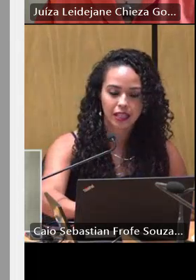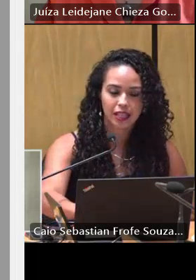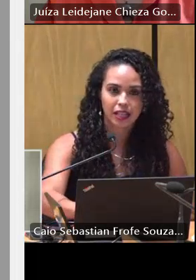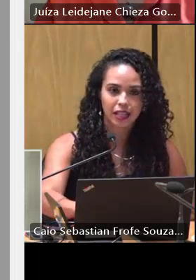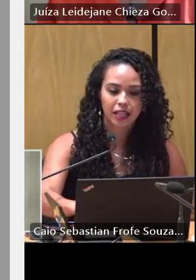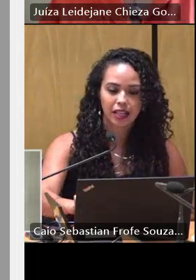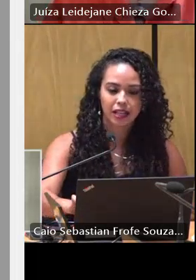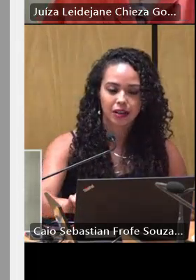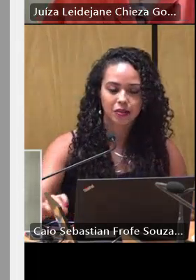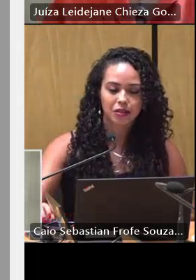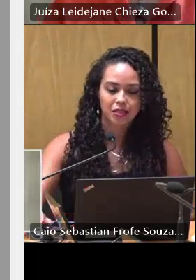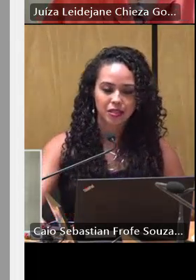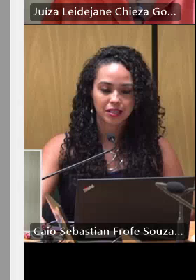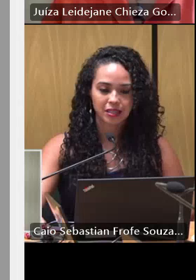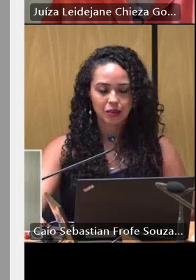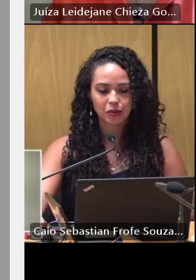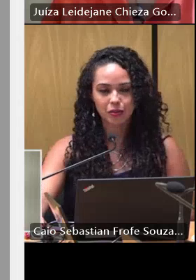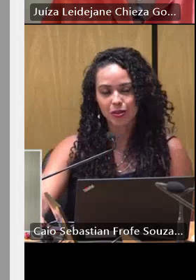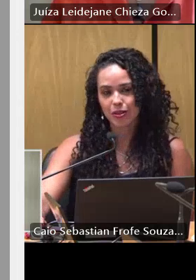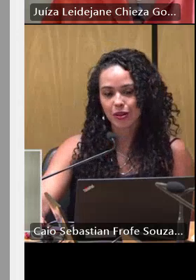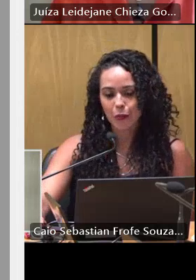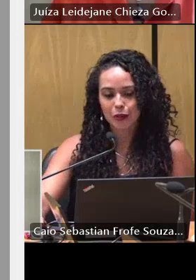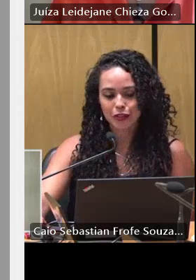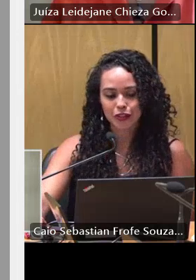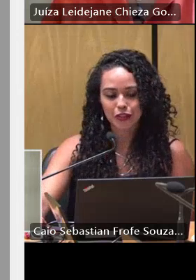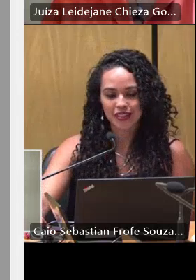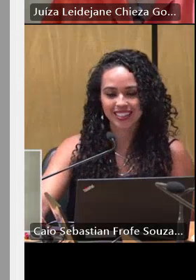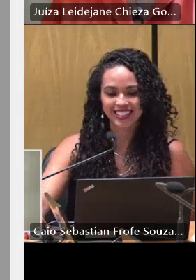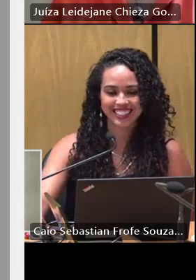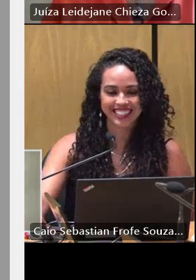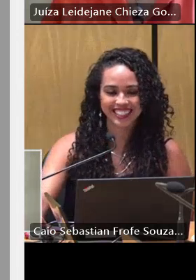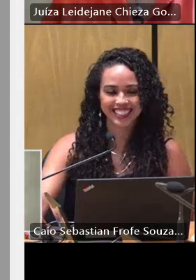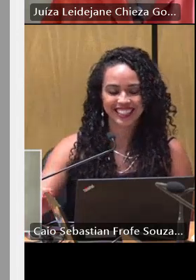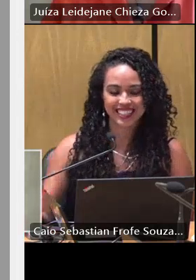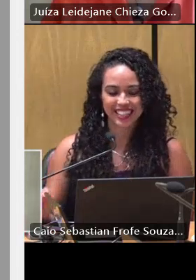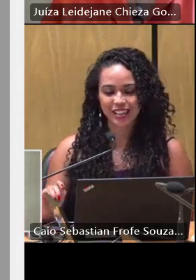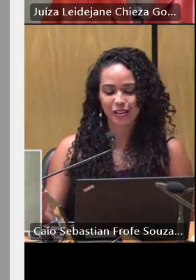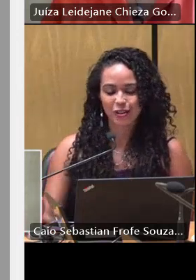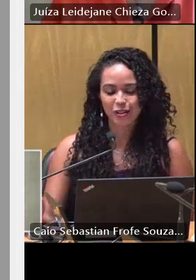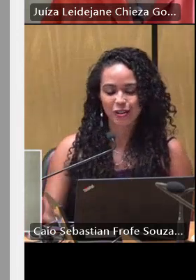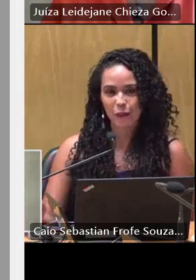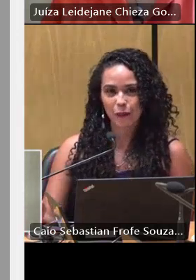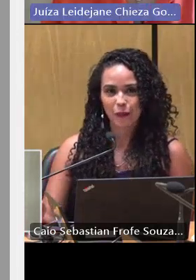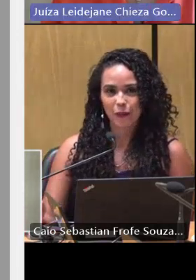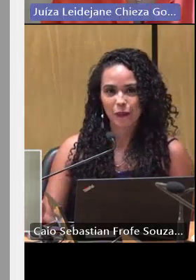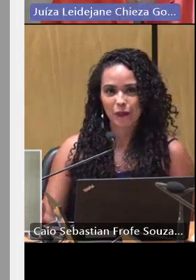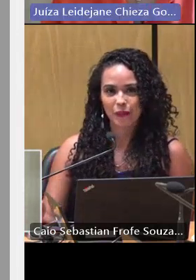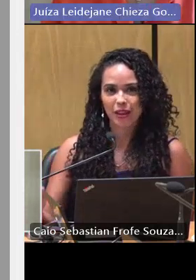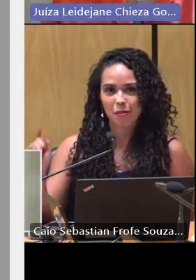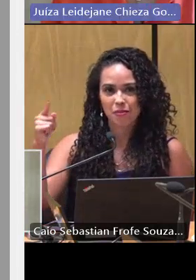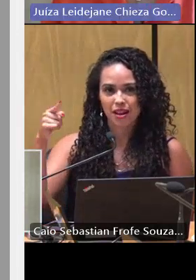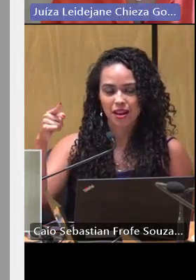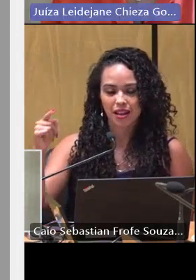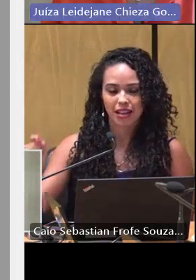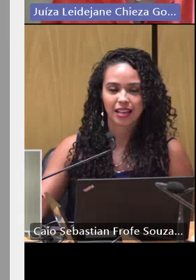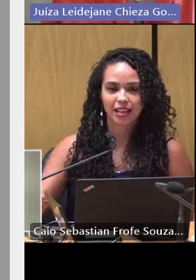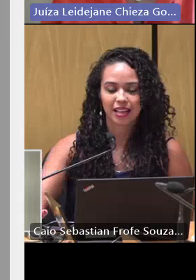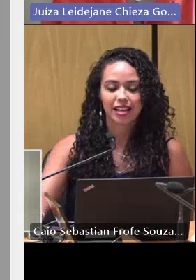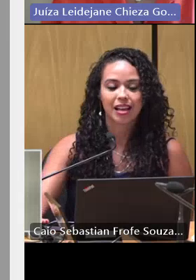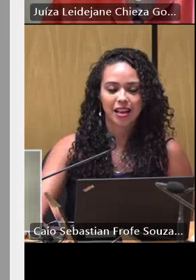aqui na minha não tá consigo só um minutinho a primeira página